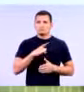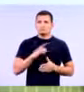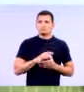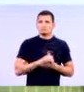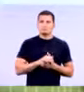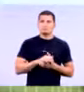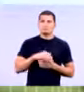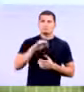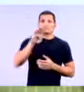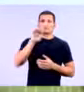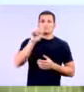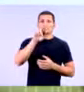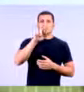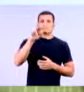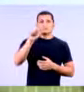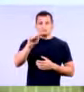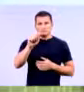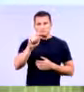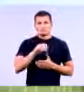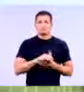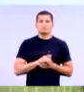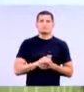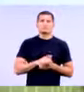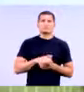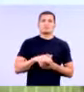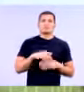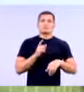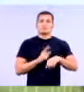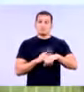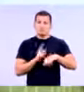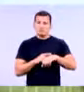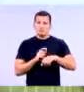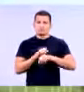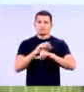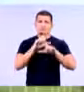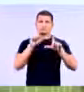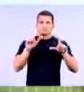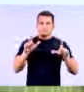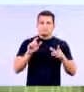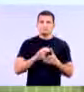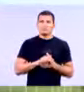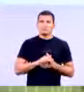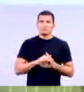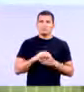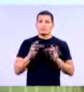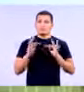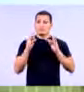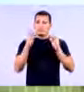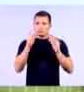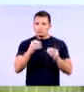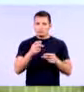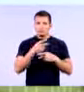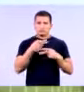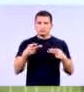de favoritos, recarregar a página, tempo de renderização. Todos esses mecanismos, esses detalhes devem ser